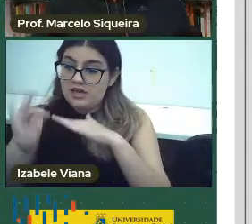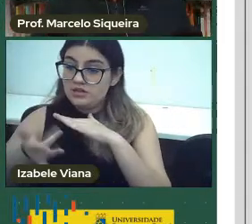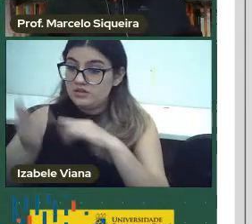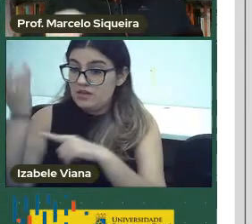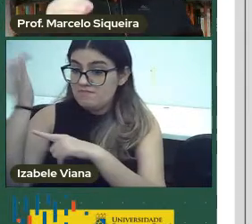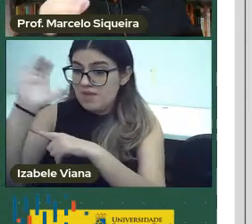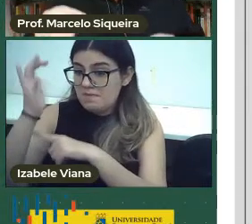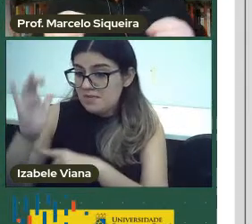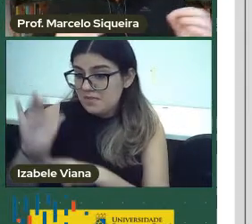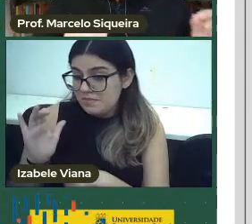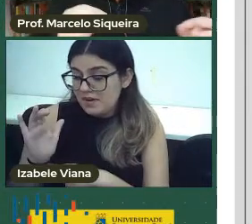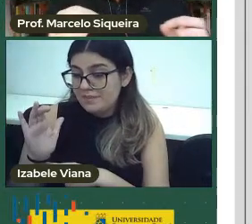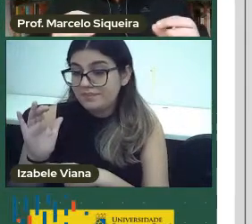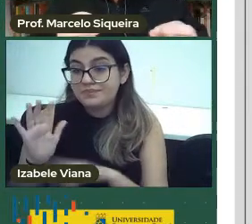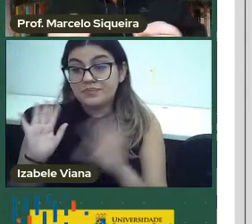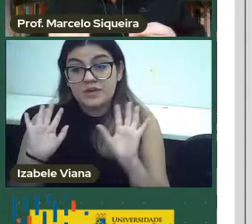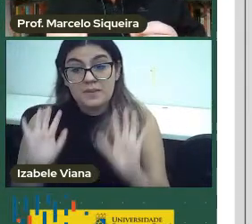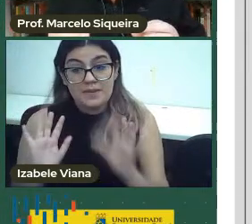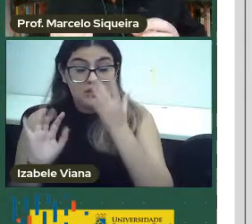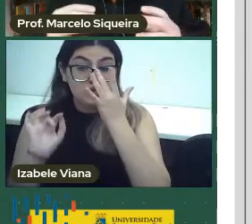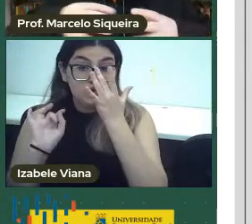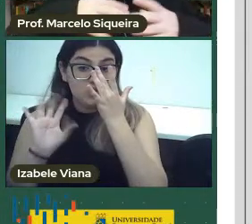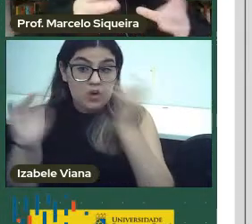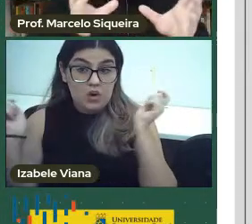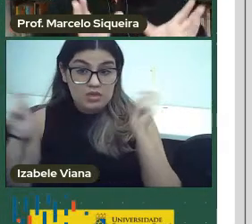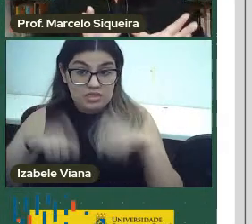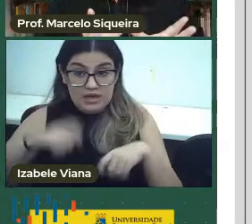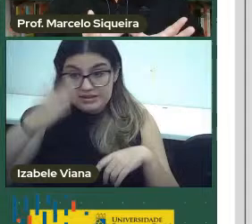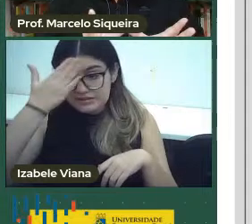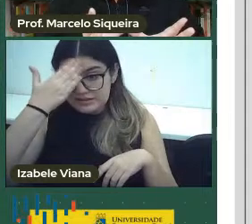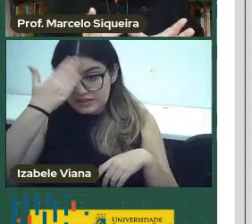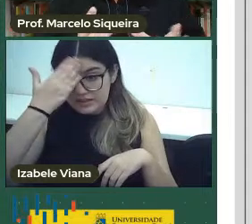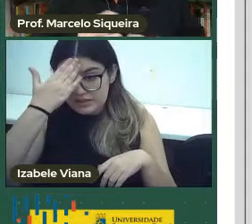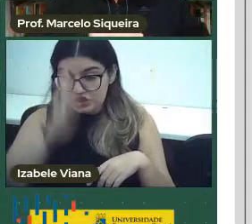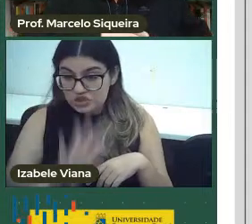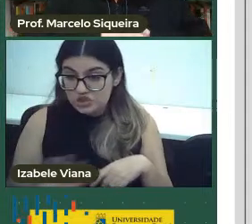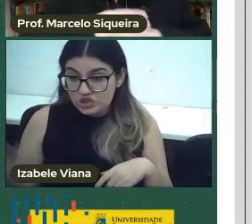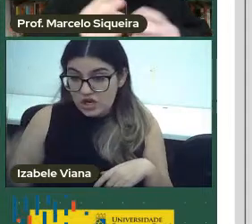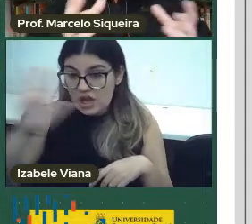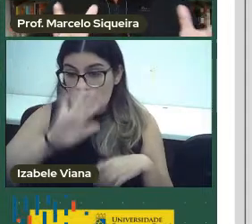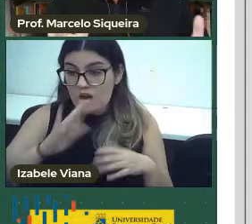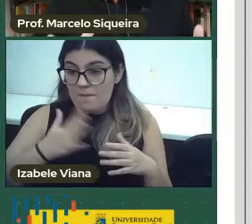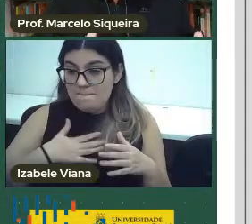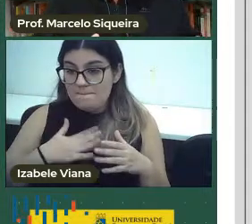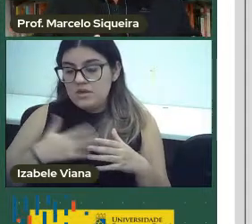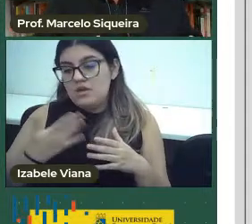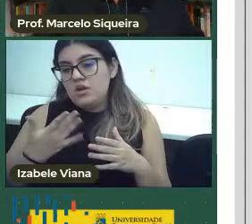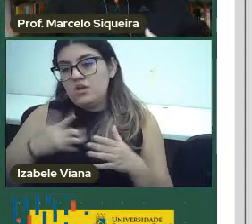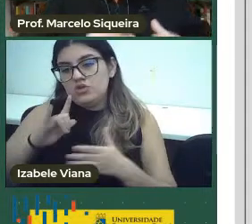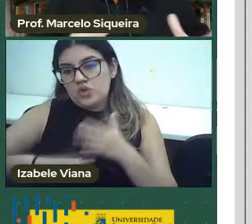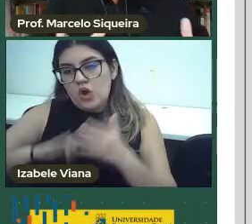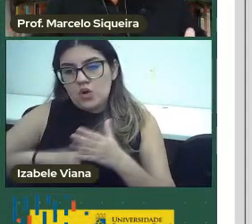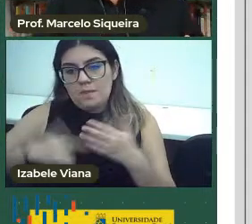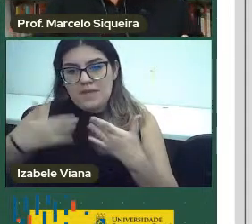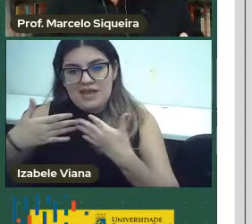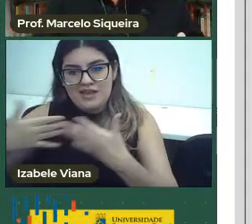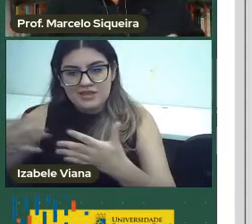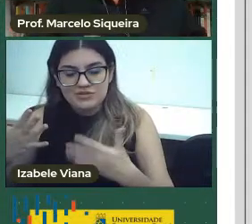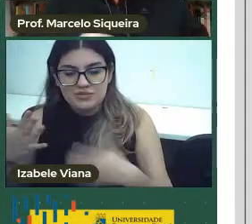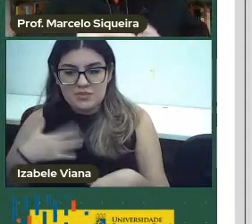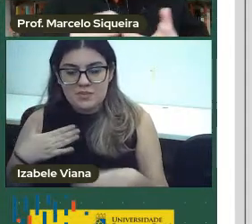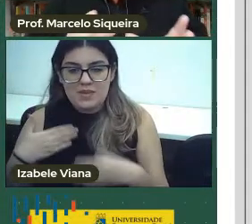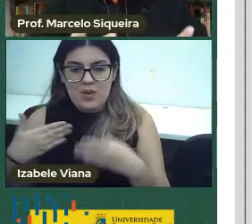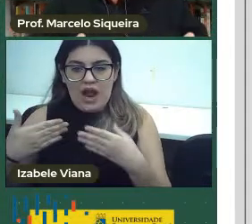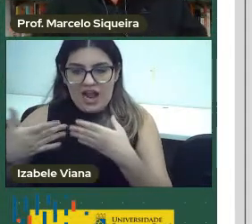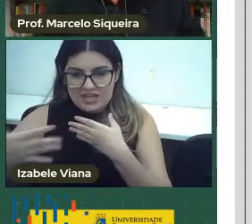imagens, eu só vou compreender todo o meu conjunto documental, toda a minha produção documental, todo o meu arquivo,